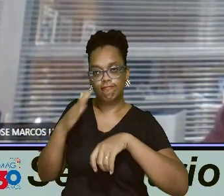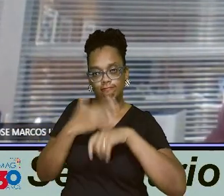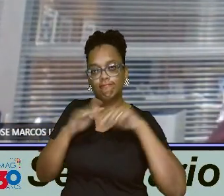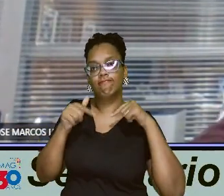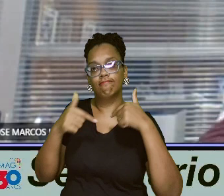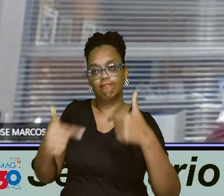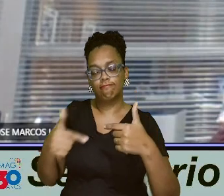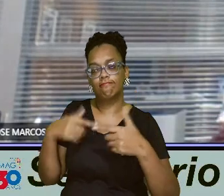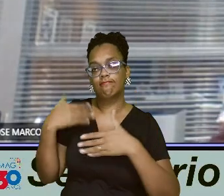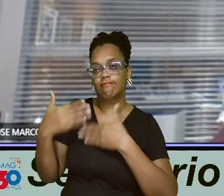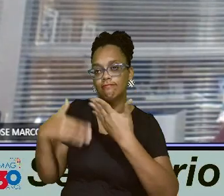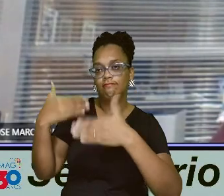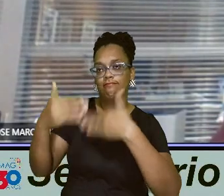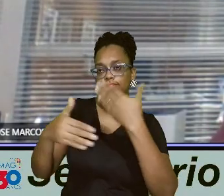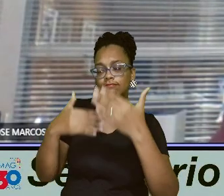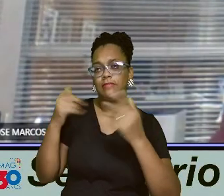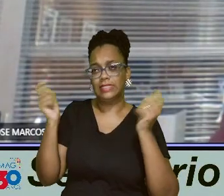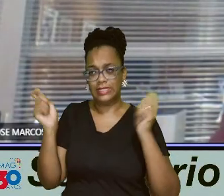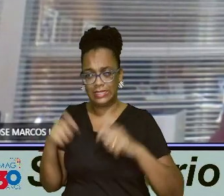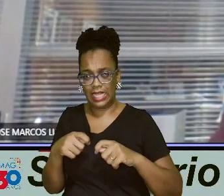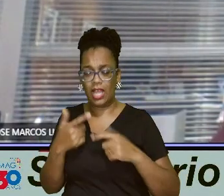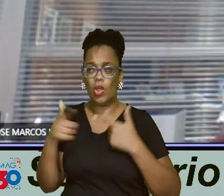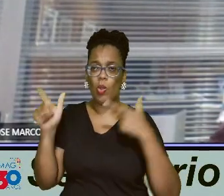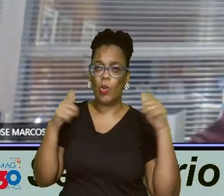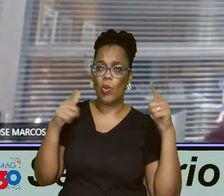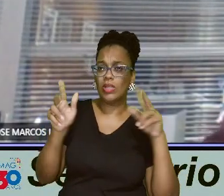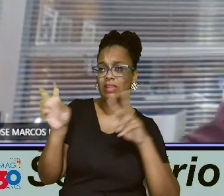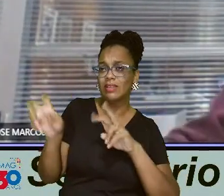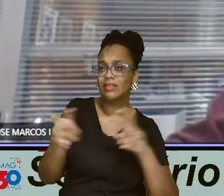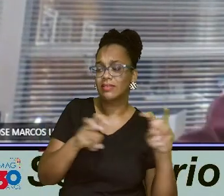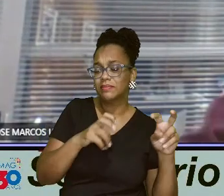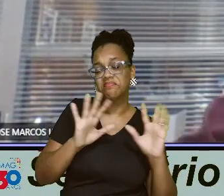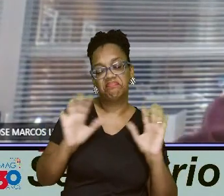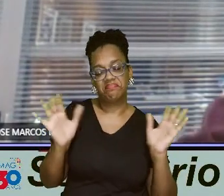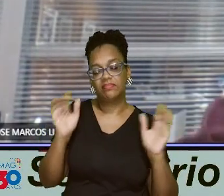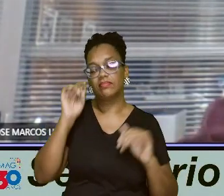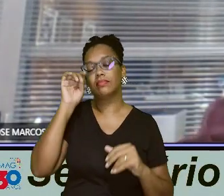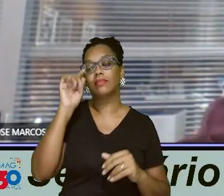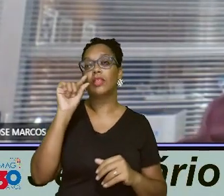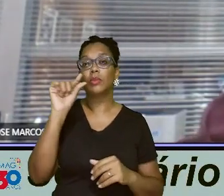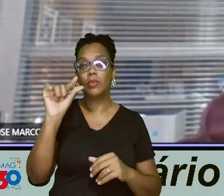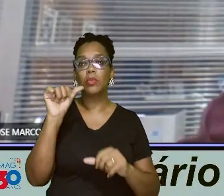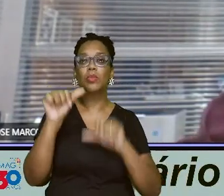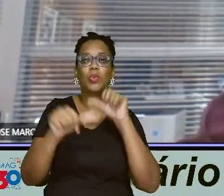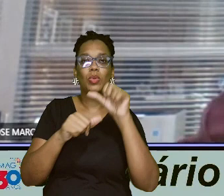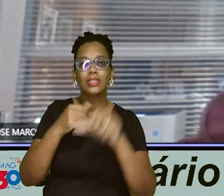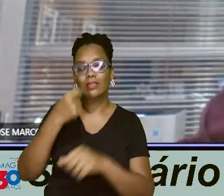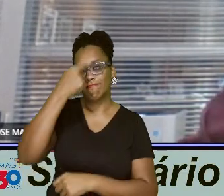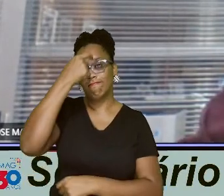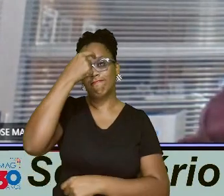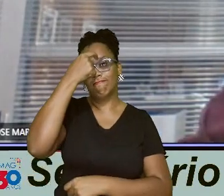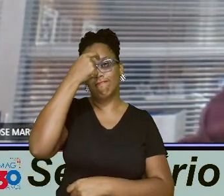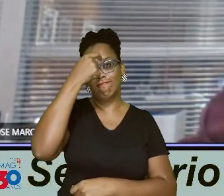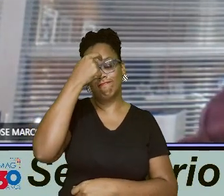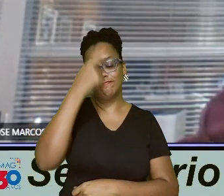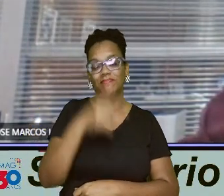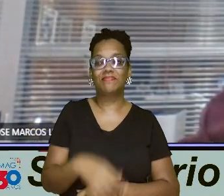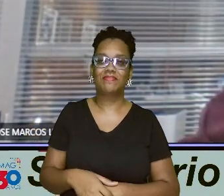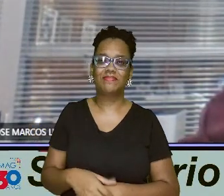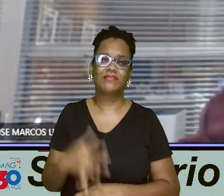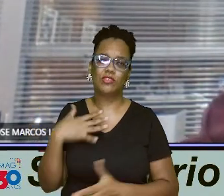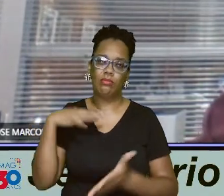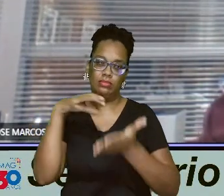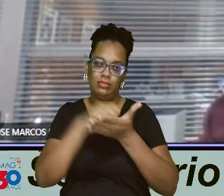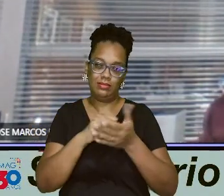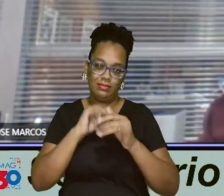aplicação, replicação, se ele pode ser levado a outras circunstâncias. Mas é um pouco dessa mudança de mentalidade. Eu também só queria registrar